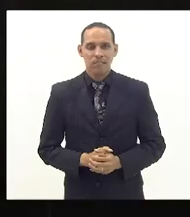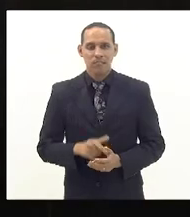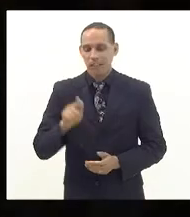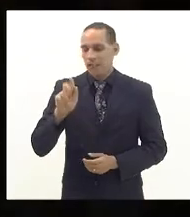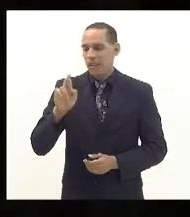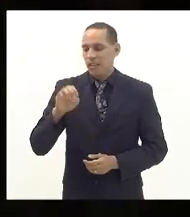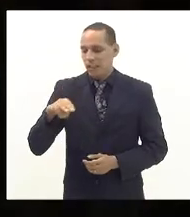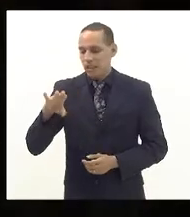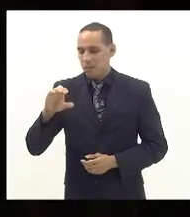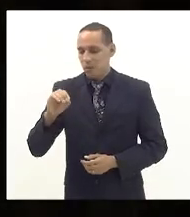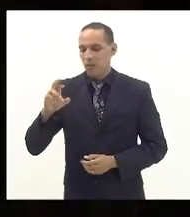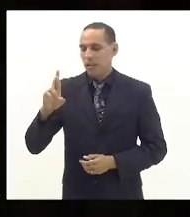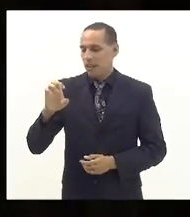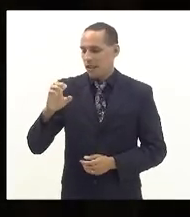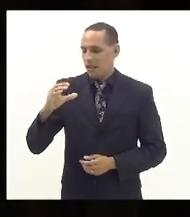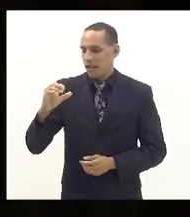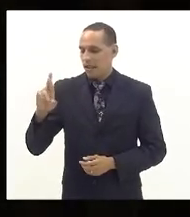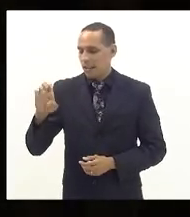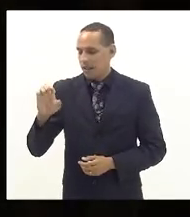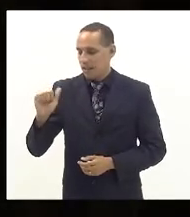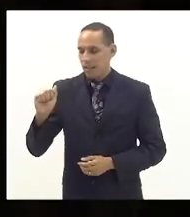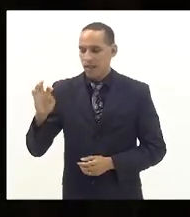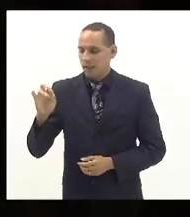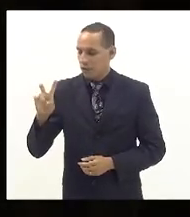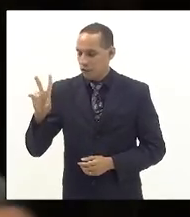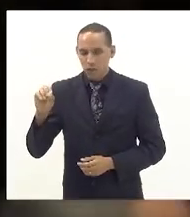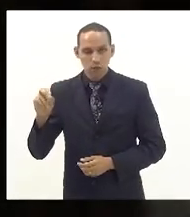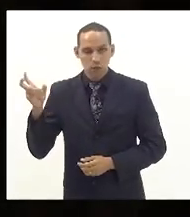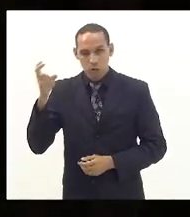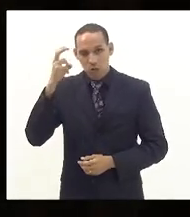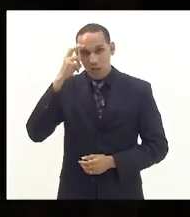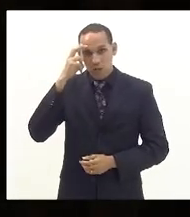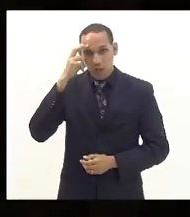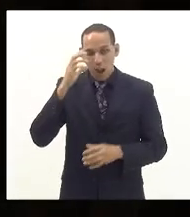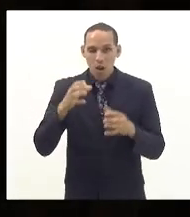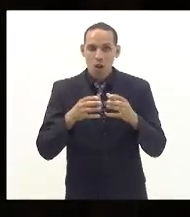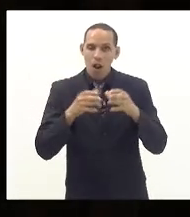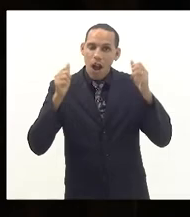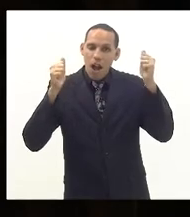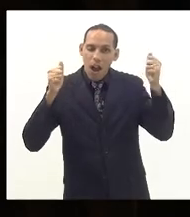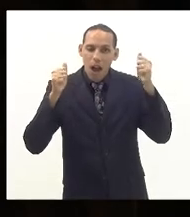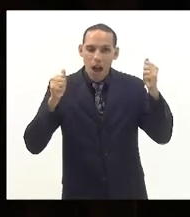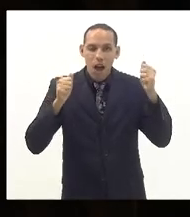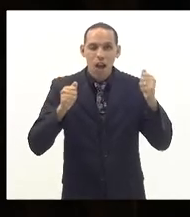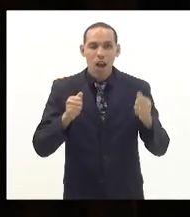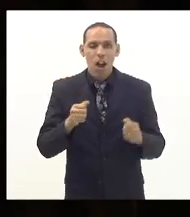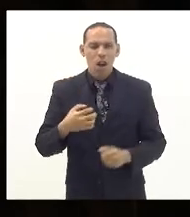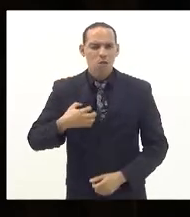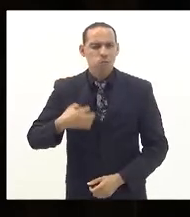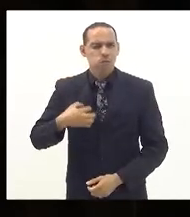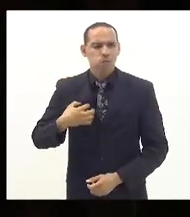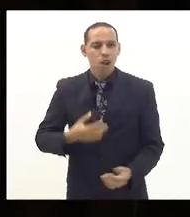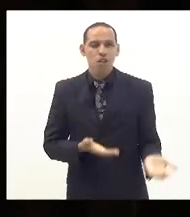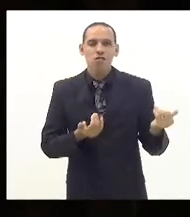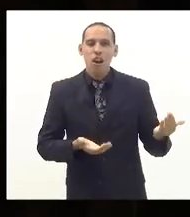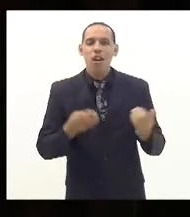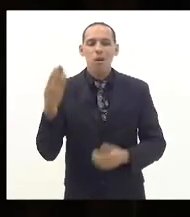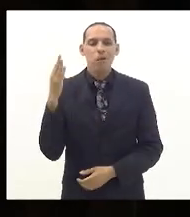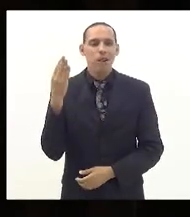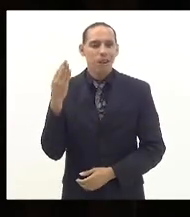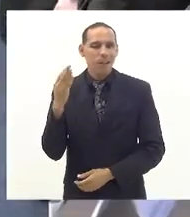Grêmio Recreativo Cultural, Torcida Organizada, Fúria Jovem do Botafogo, representado